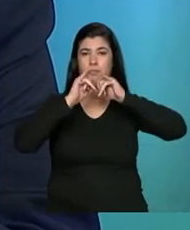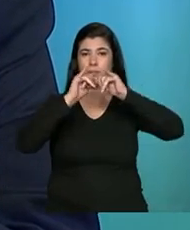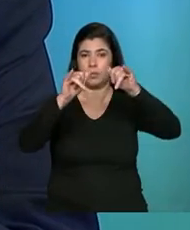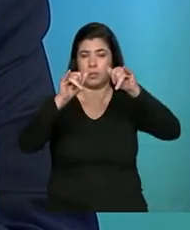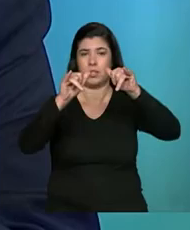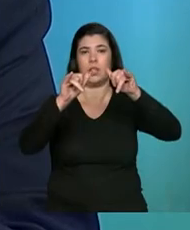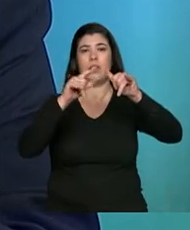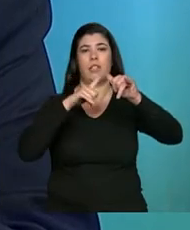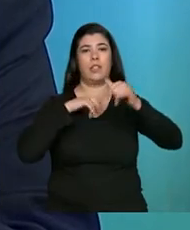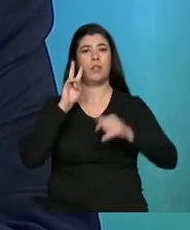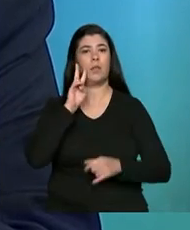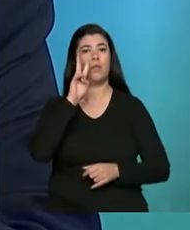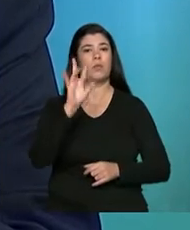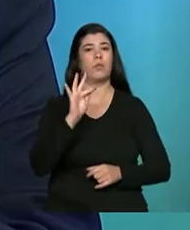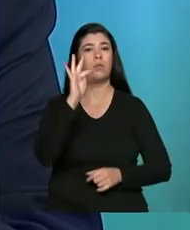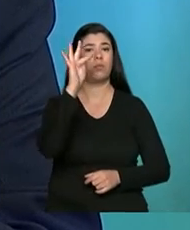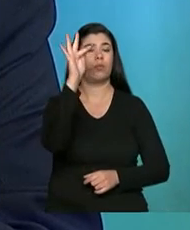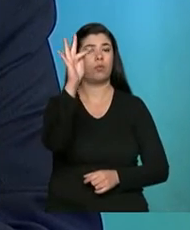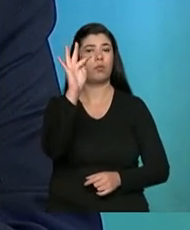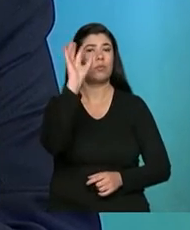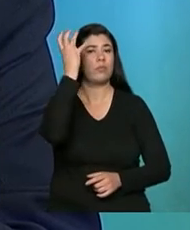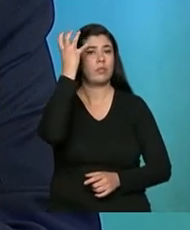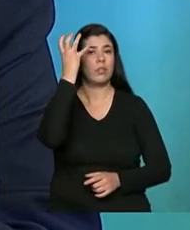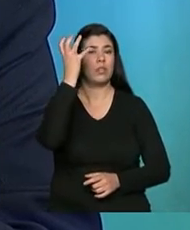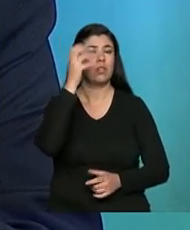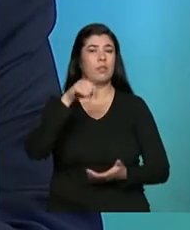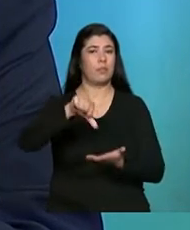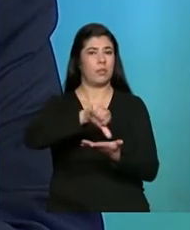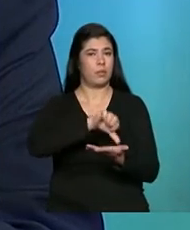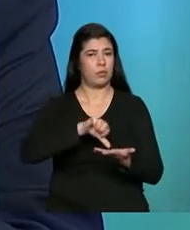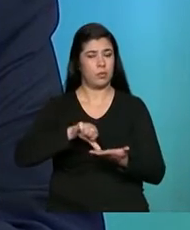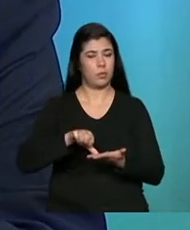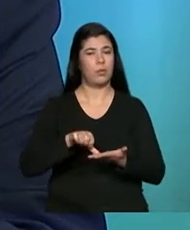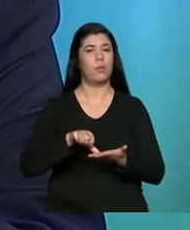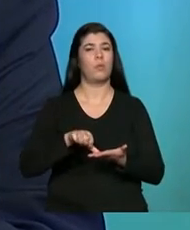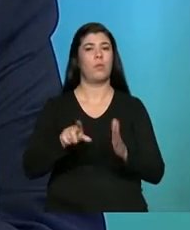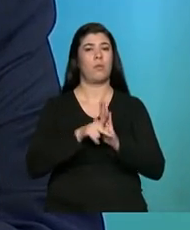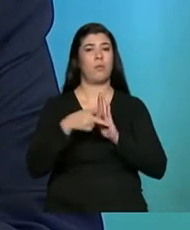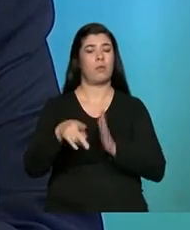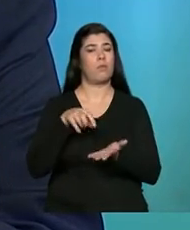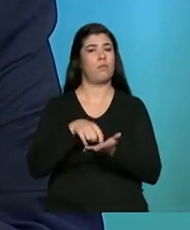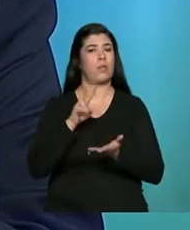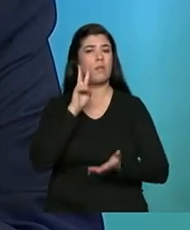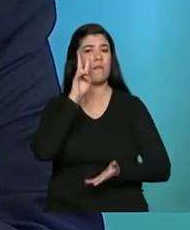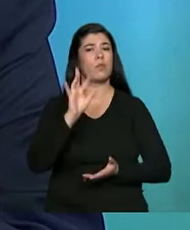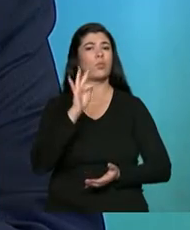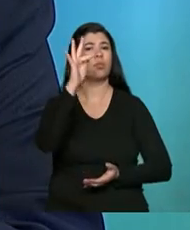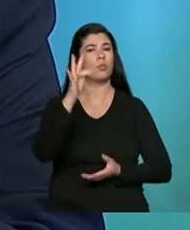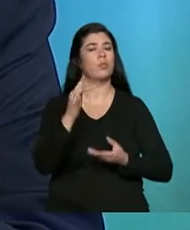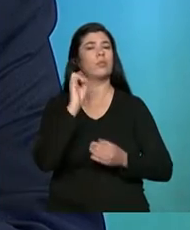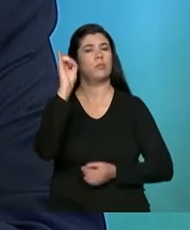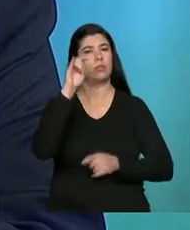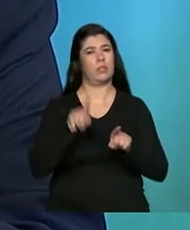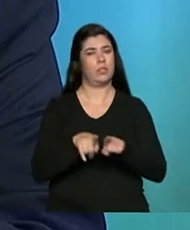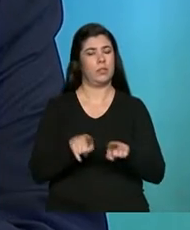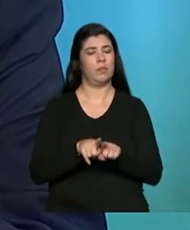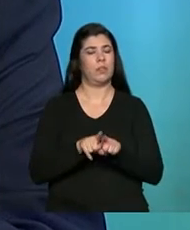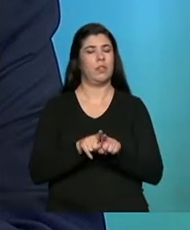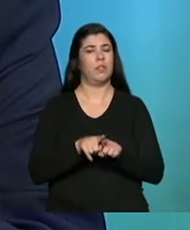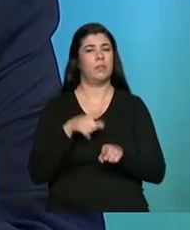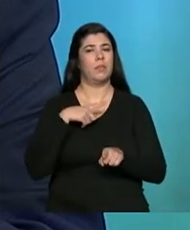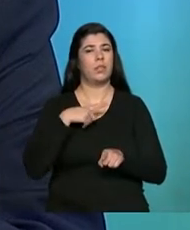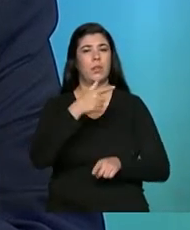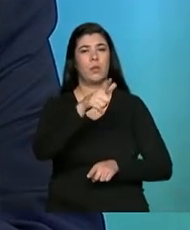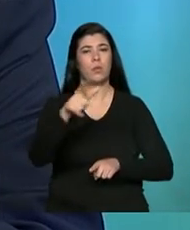previsibilidade para o setor essa previsibilidade é importantíssima para que os